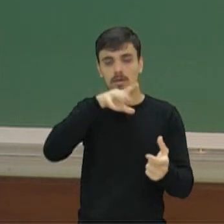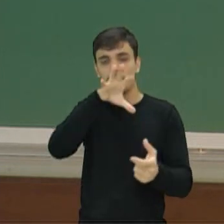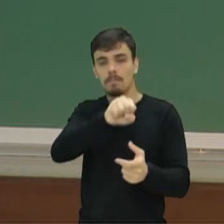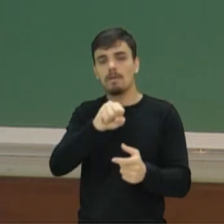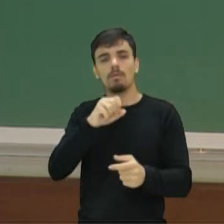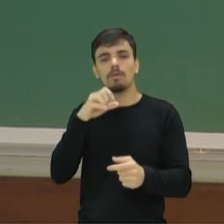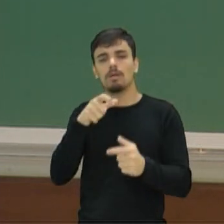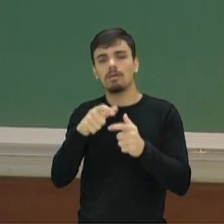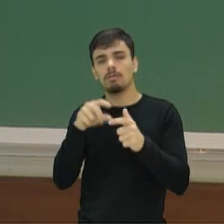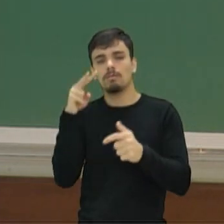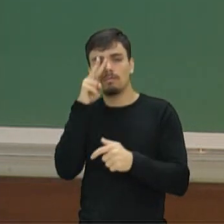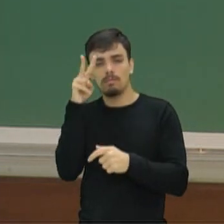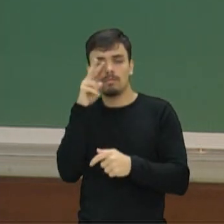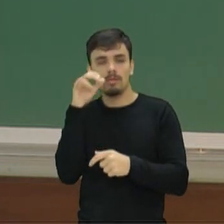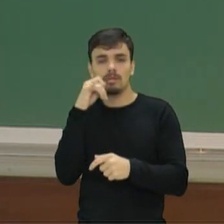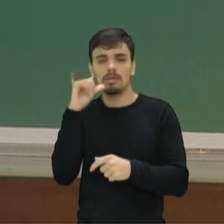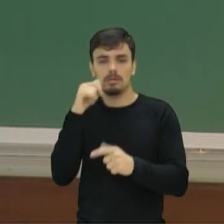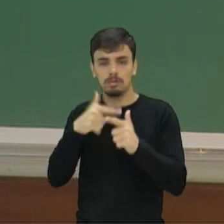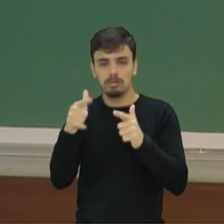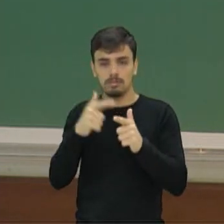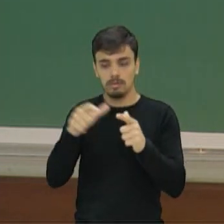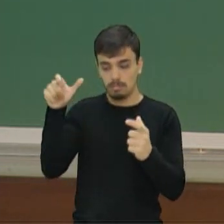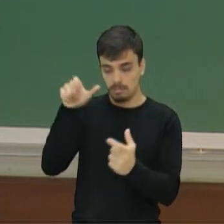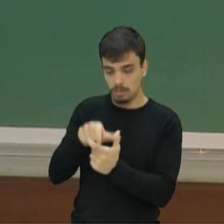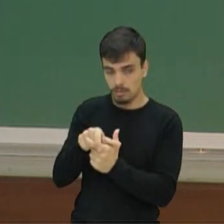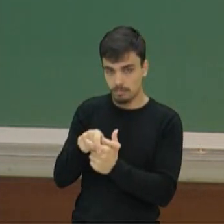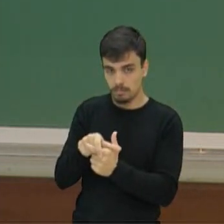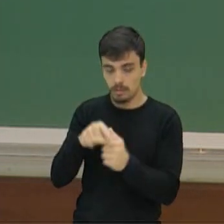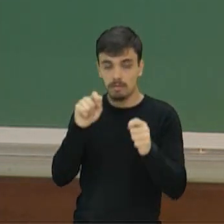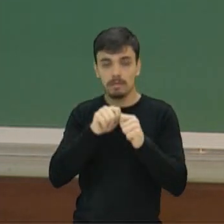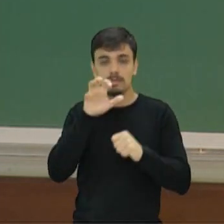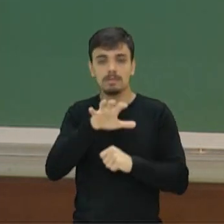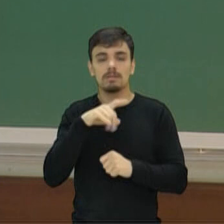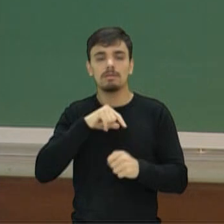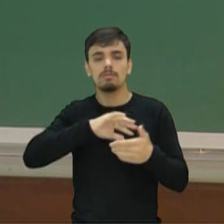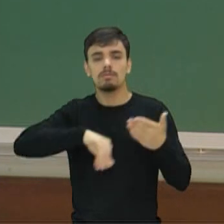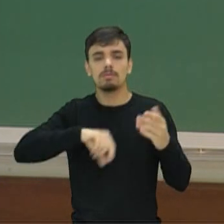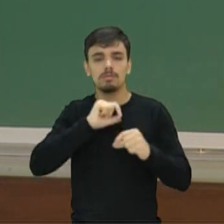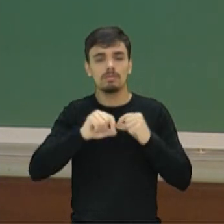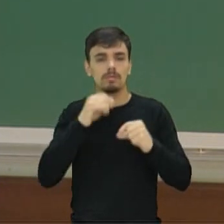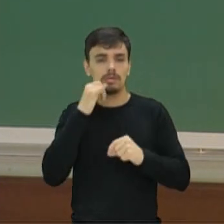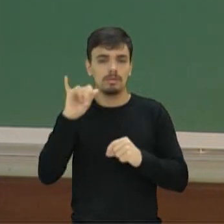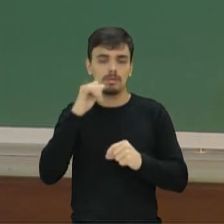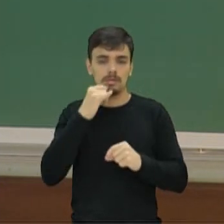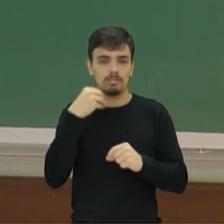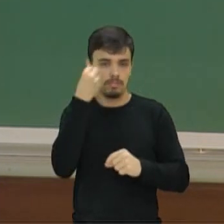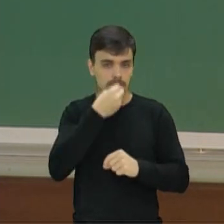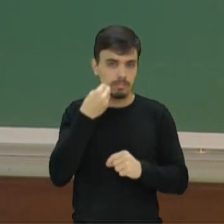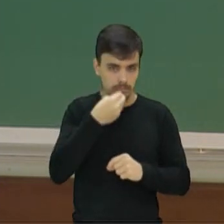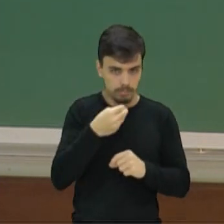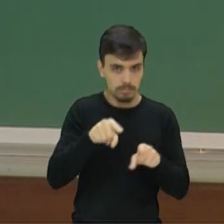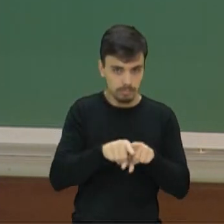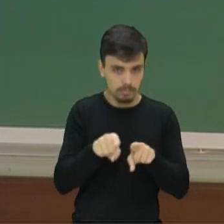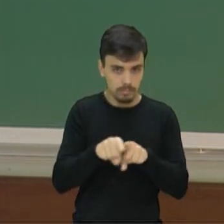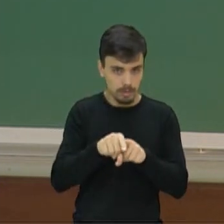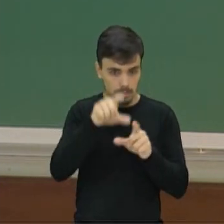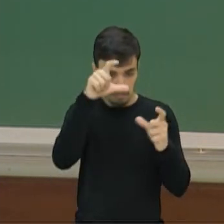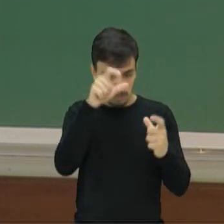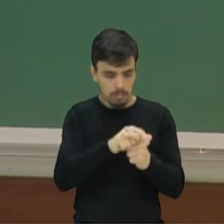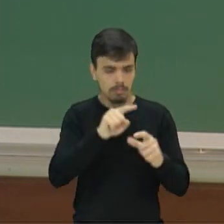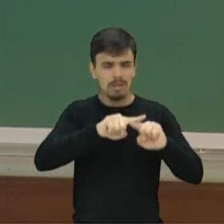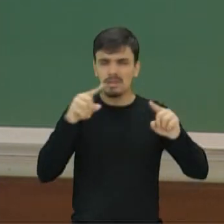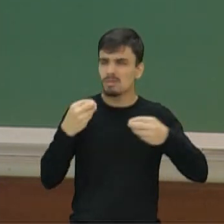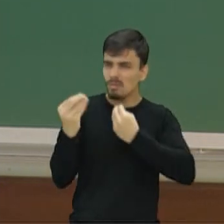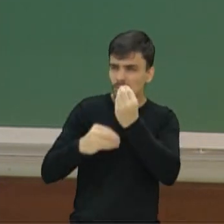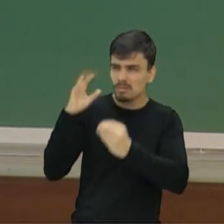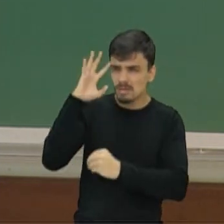divido pela carga minúscula. Ao fazer isso, pessoal, eu estou tirando a carga de teste, a carga minúscula. Professor, como assim? Ó?